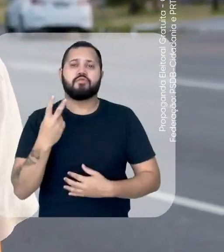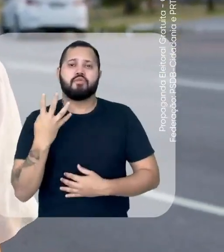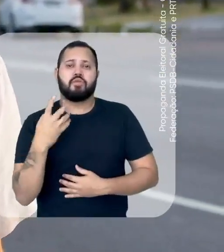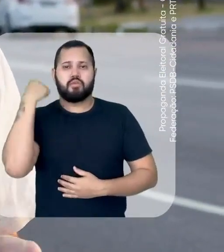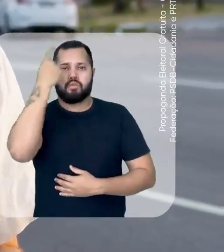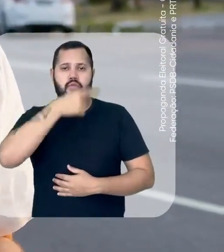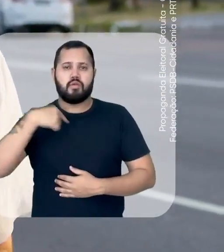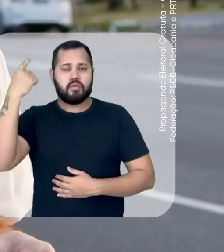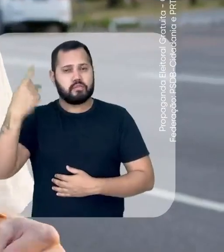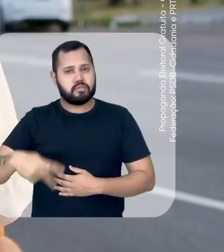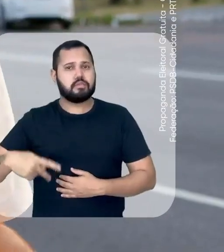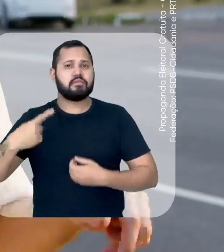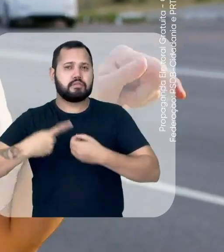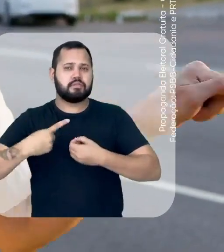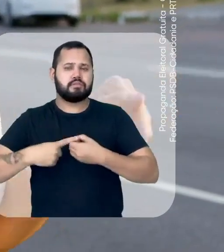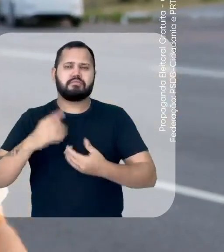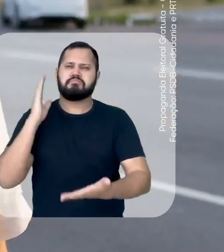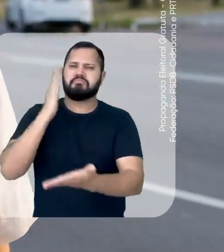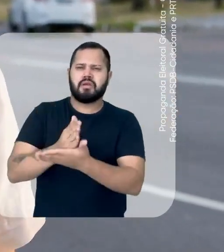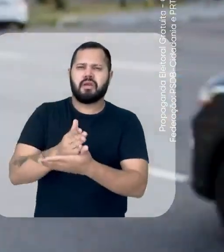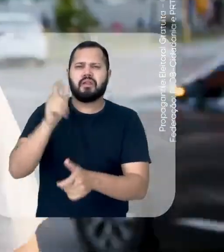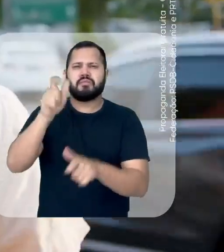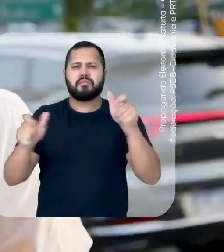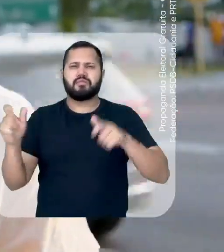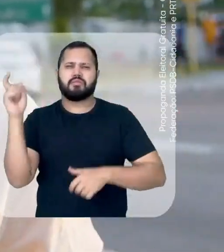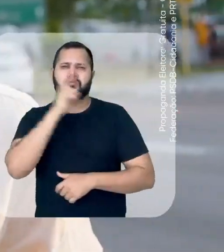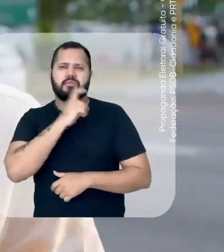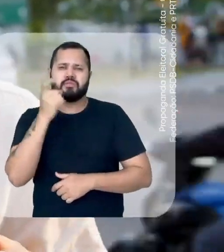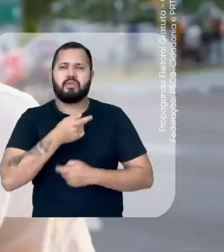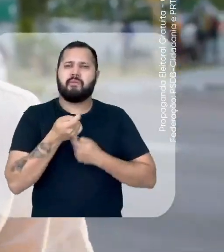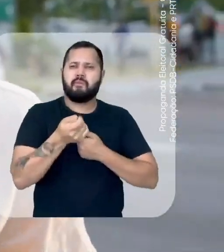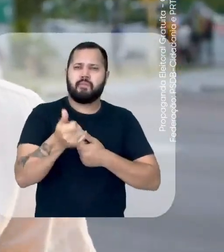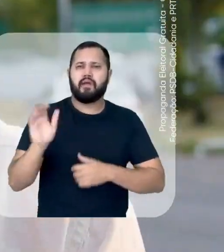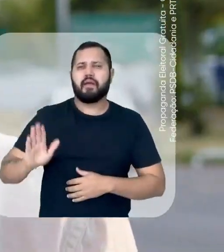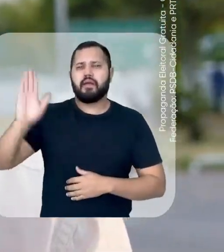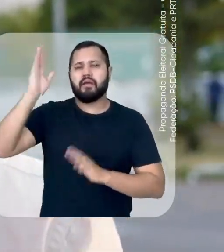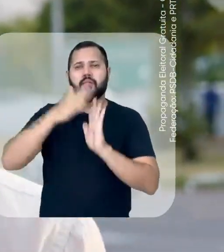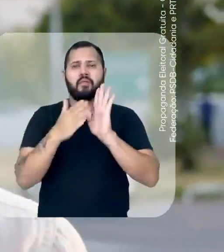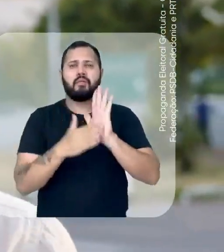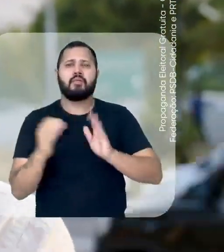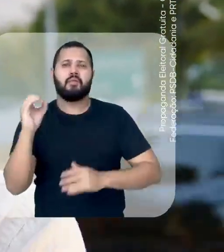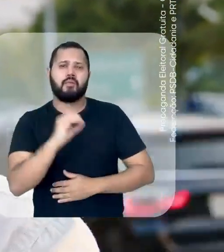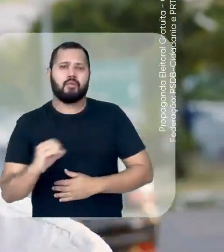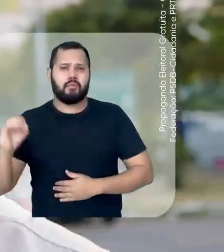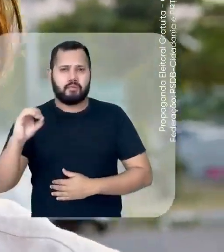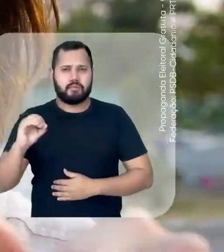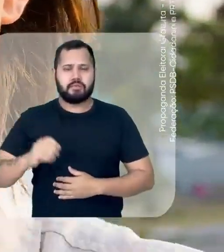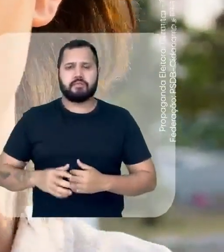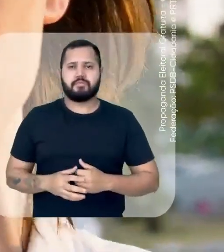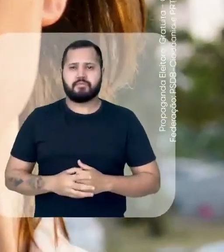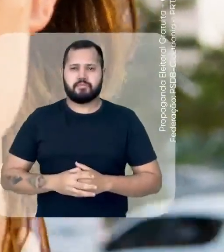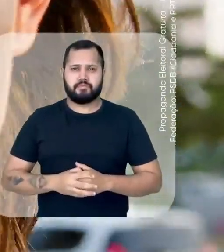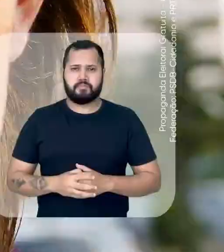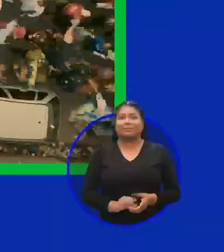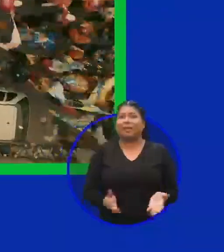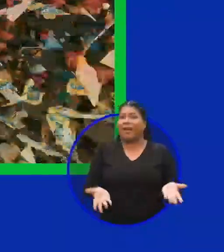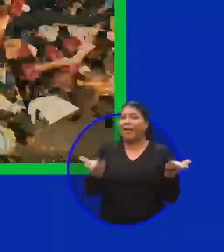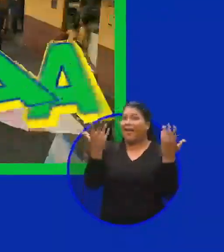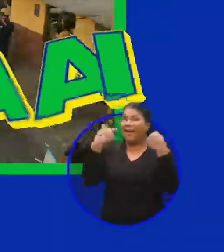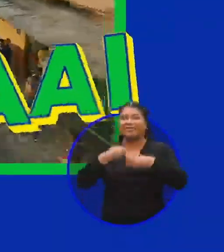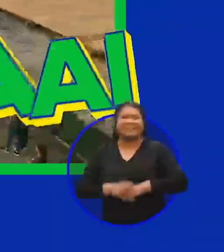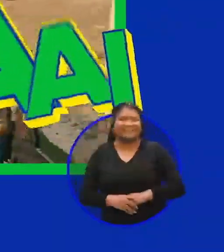e funcionamento 24 horas da nossa cidade. Chega de enganação, chega de candidatos sem propostas para a nossa